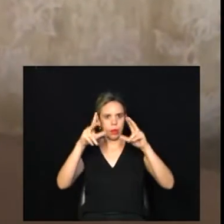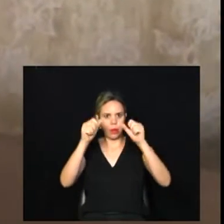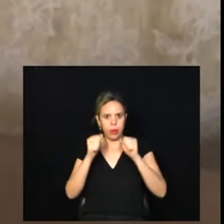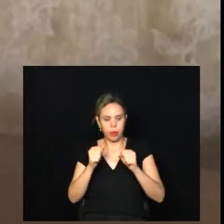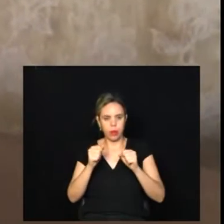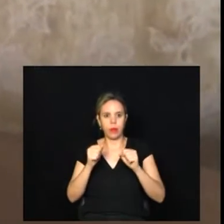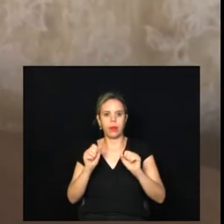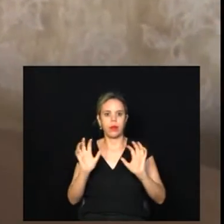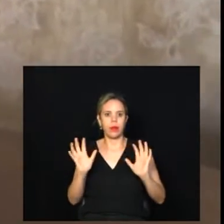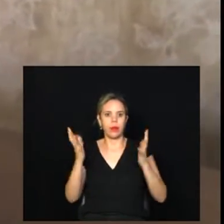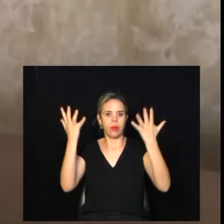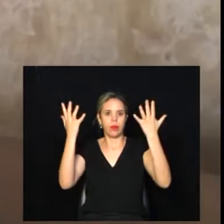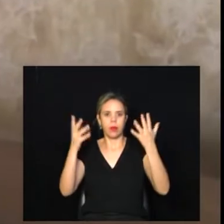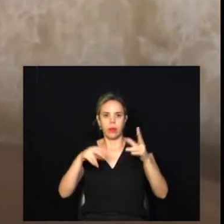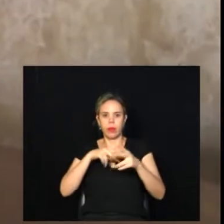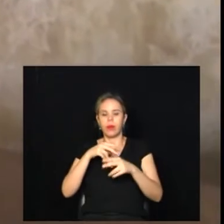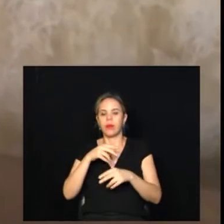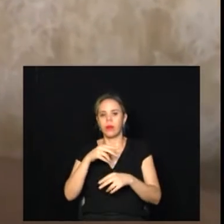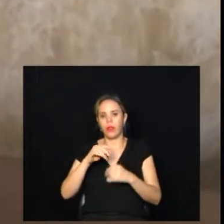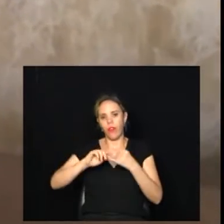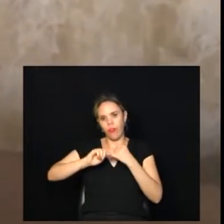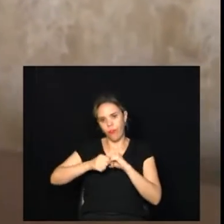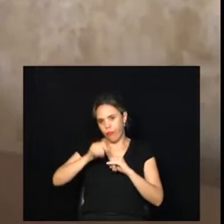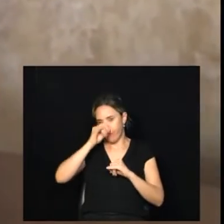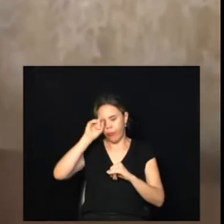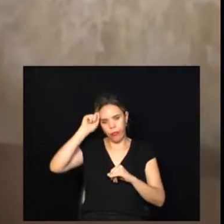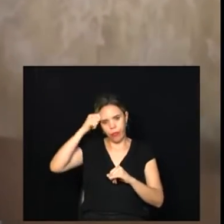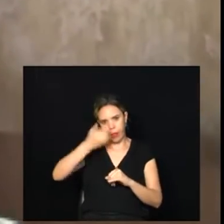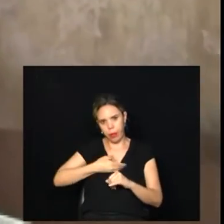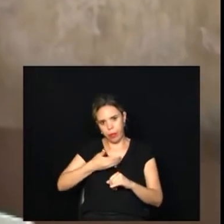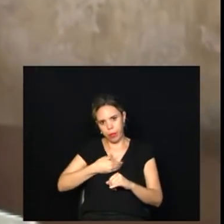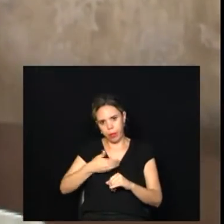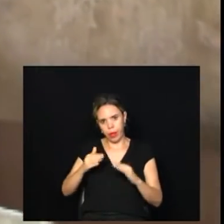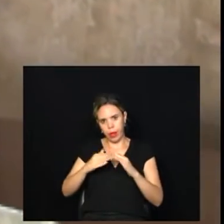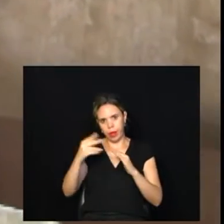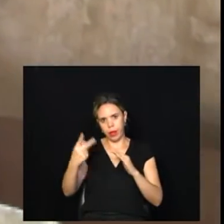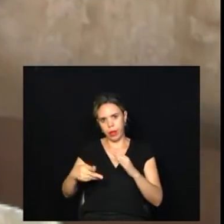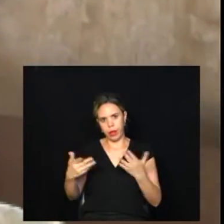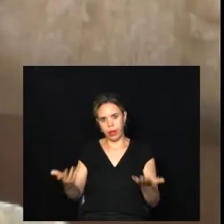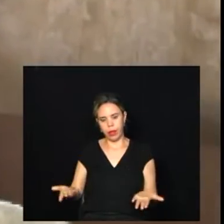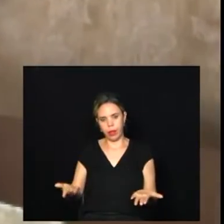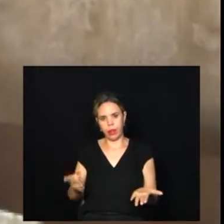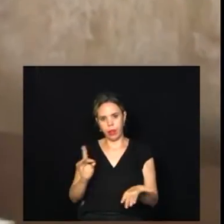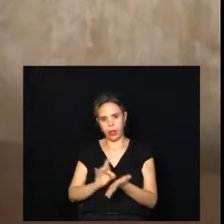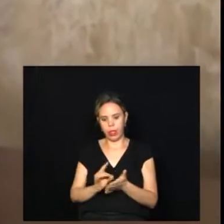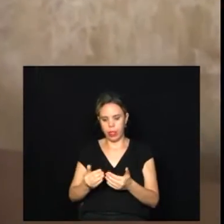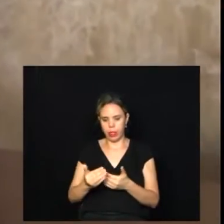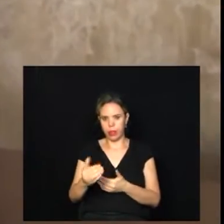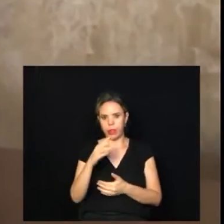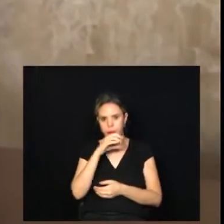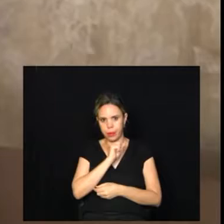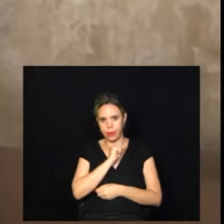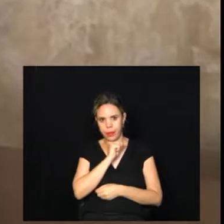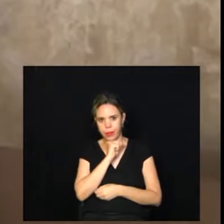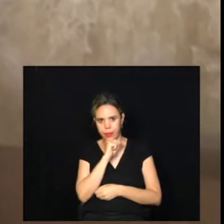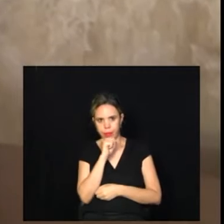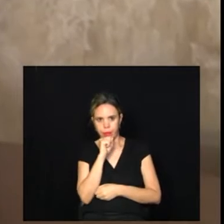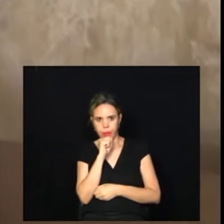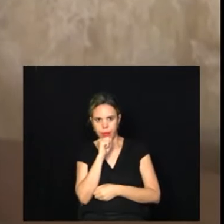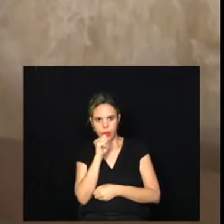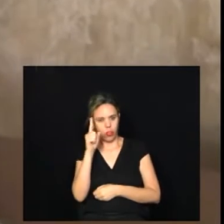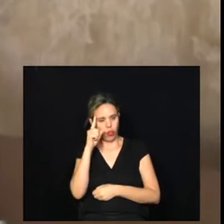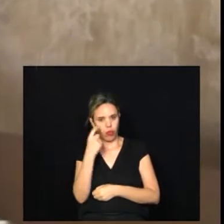nosso evento Feijoada Amigos do Crame em Casa, que se realizará neste sábado,